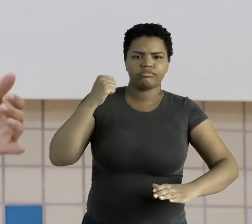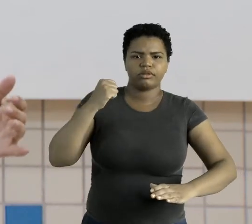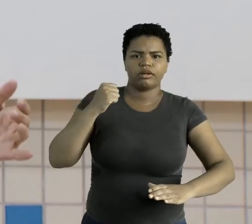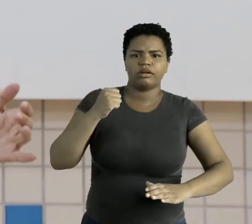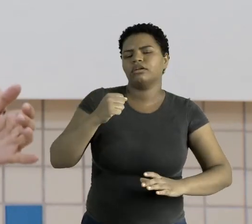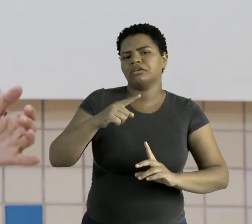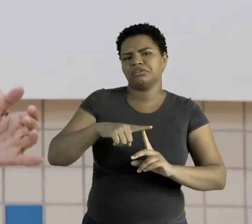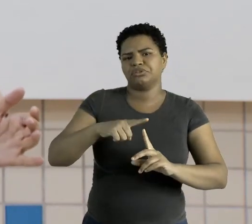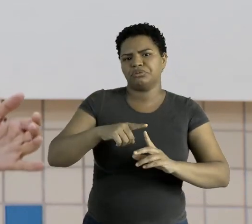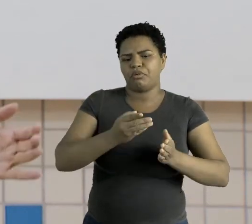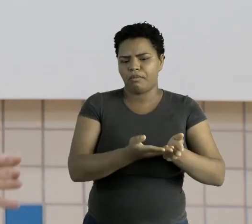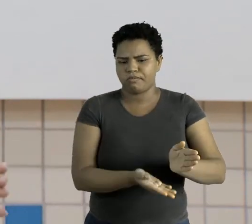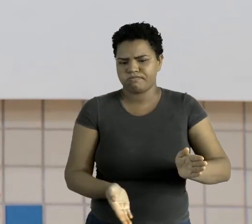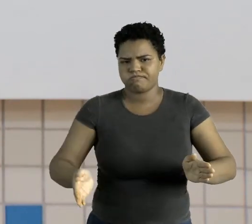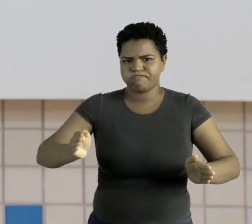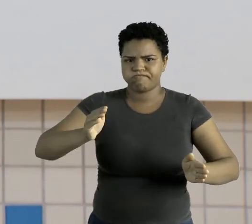de